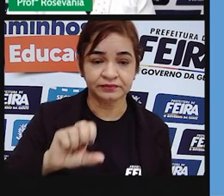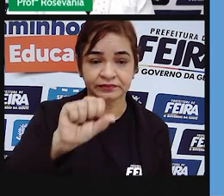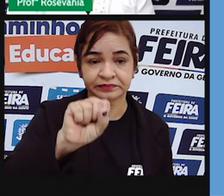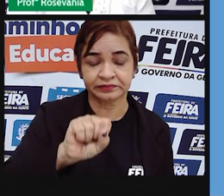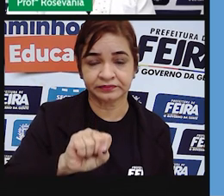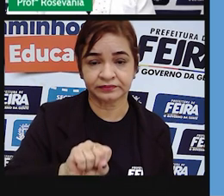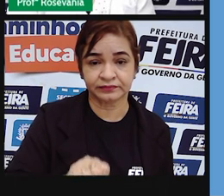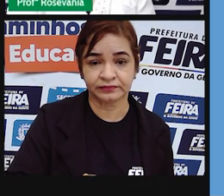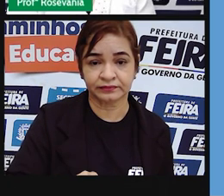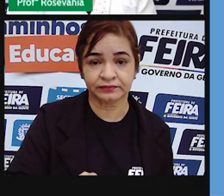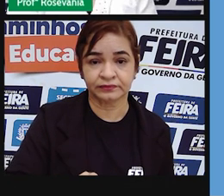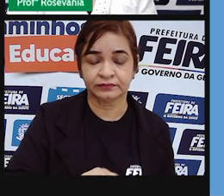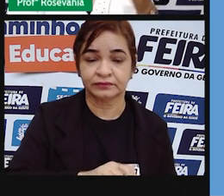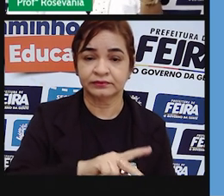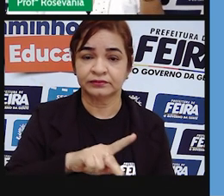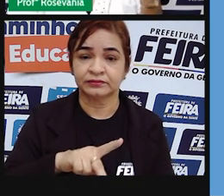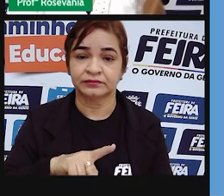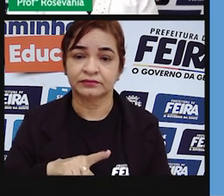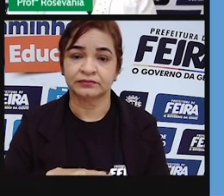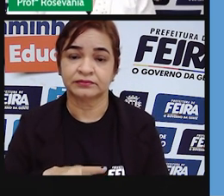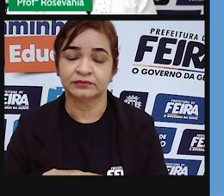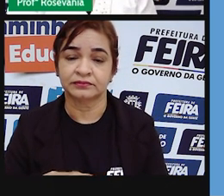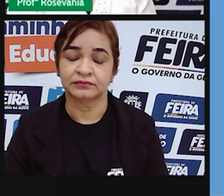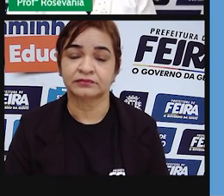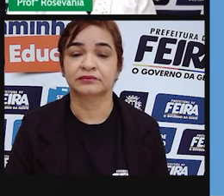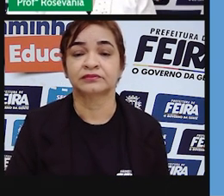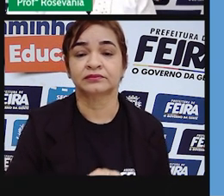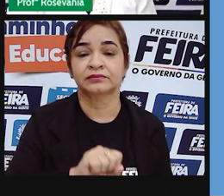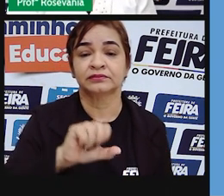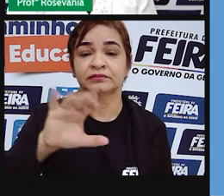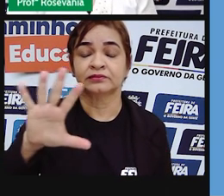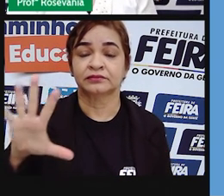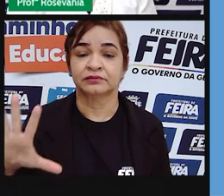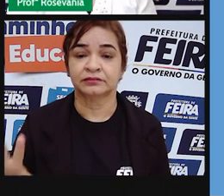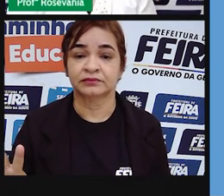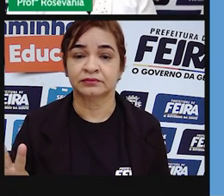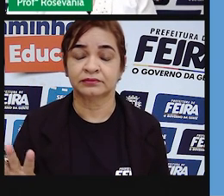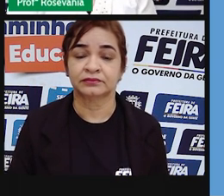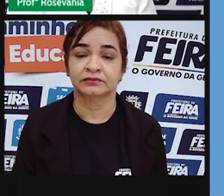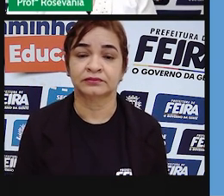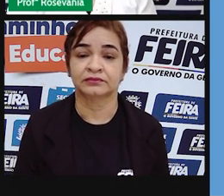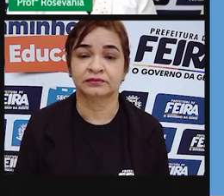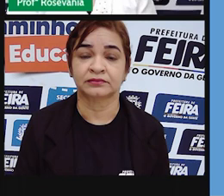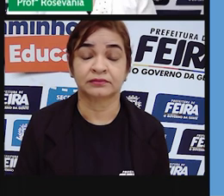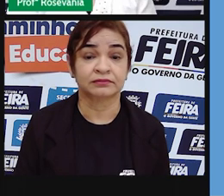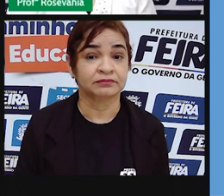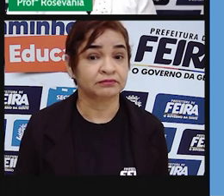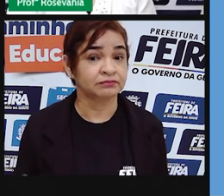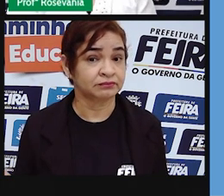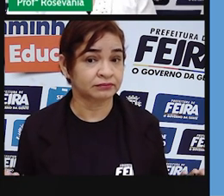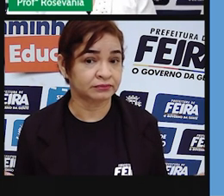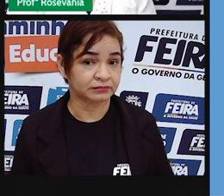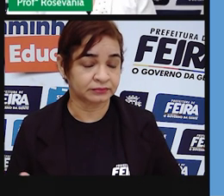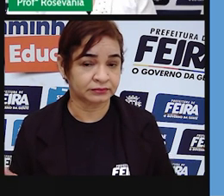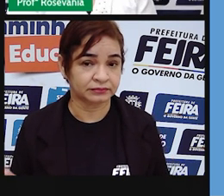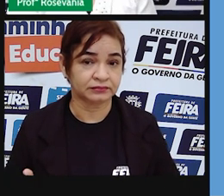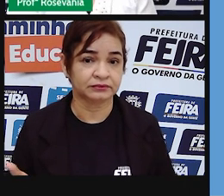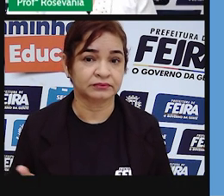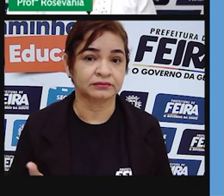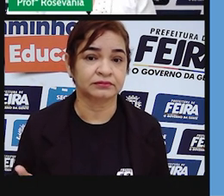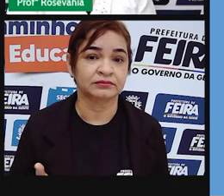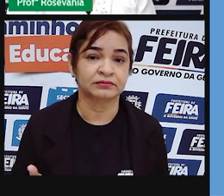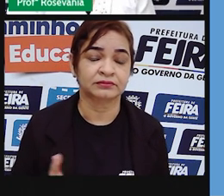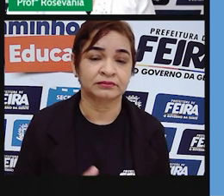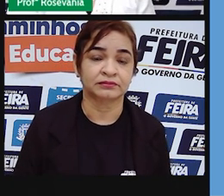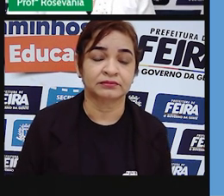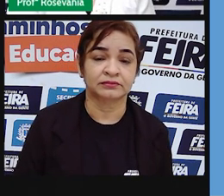no finalzinho do país E aí eles até hoje né eles